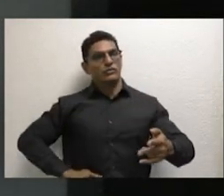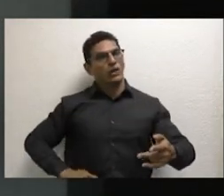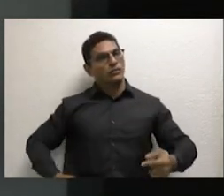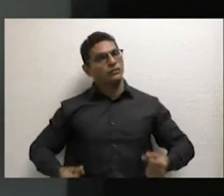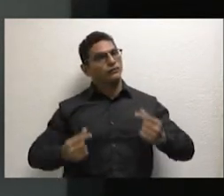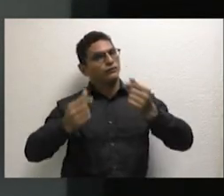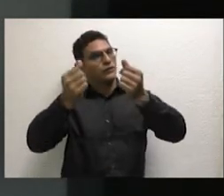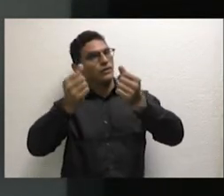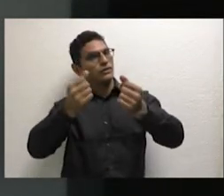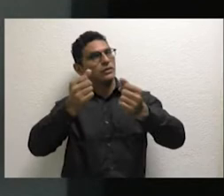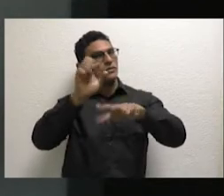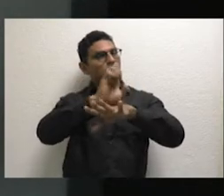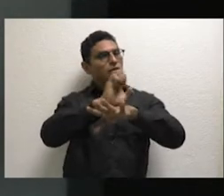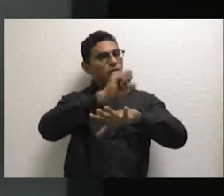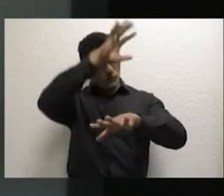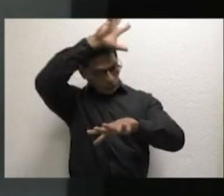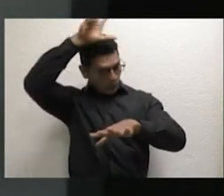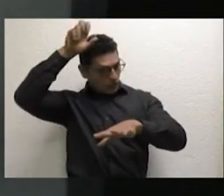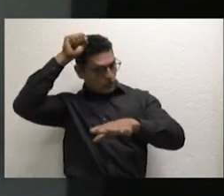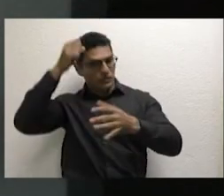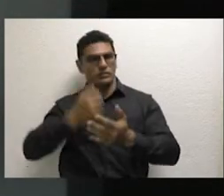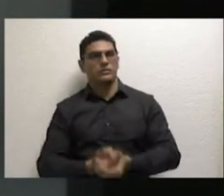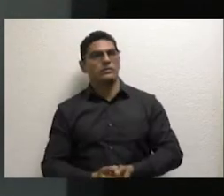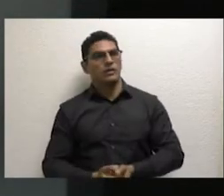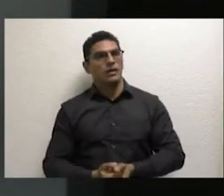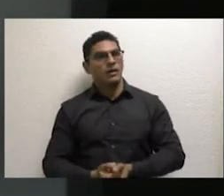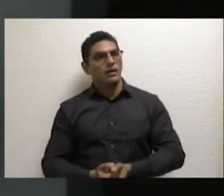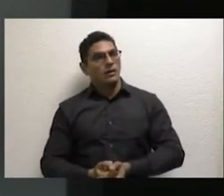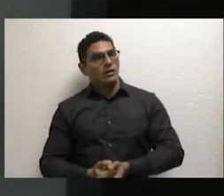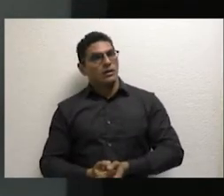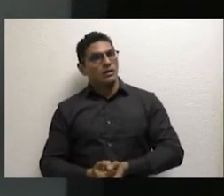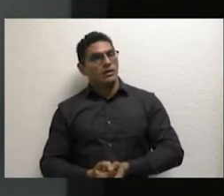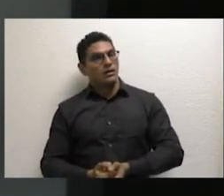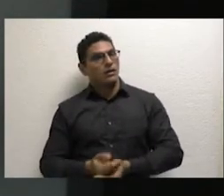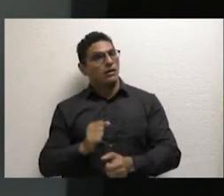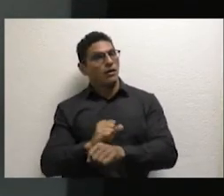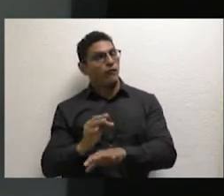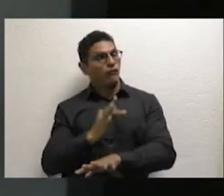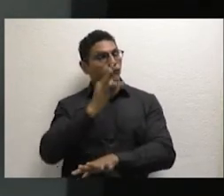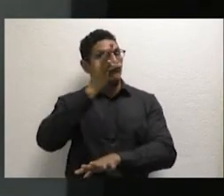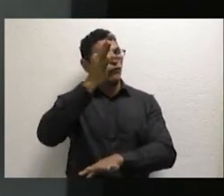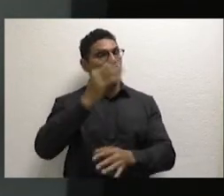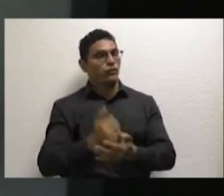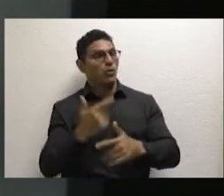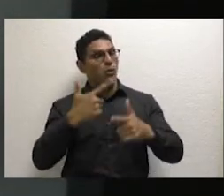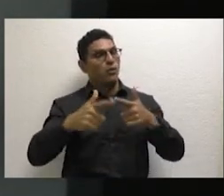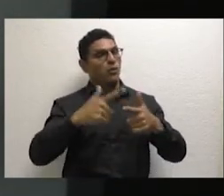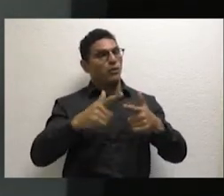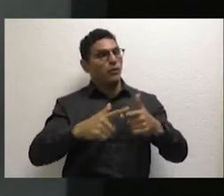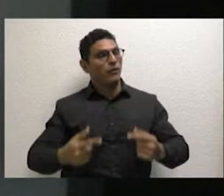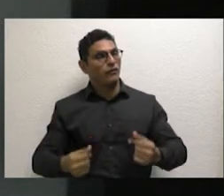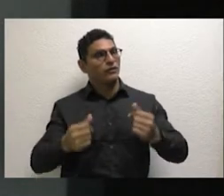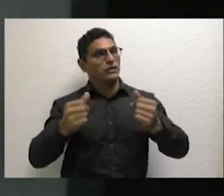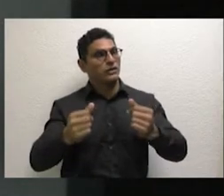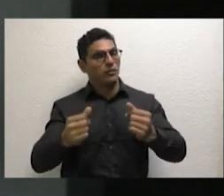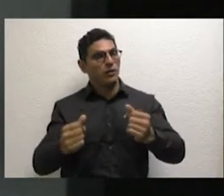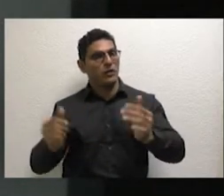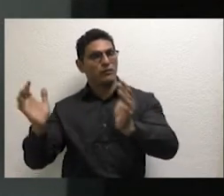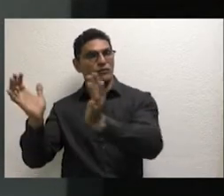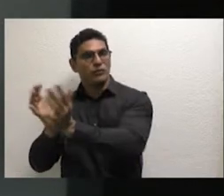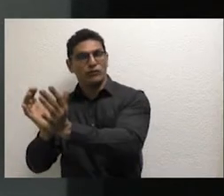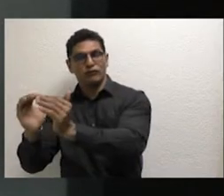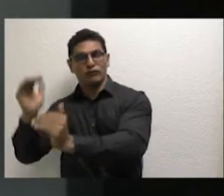estamos caminhando a um calote porque o governo ao dar aumento para uma categoria e não dar para outra